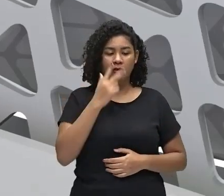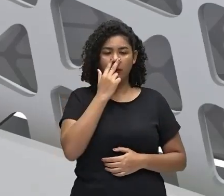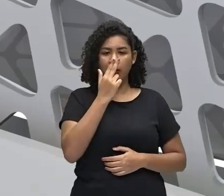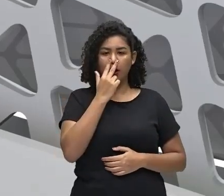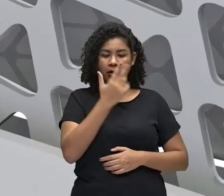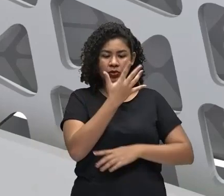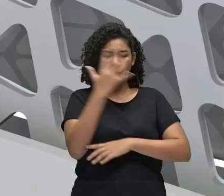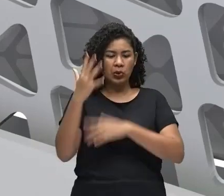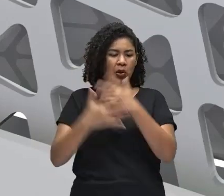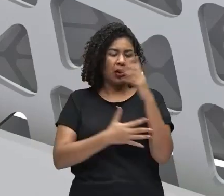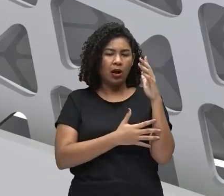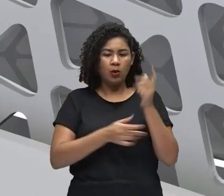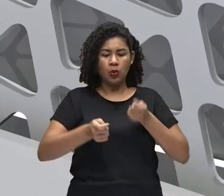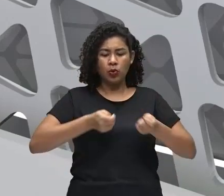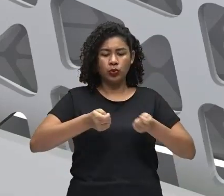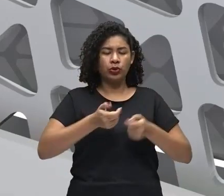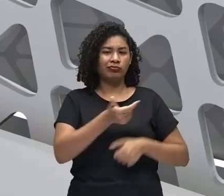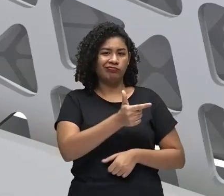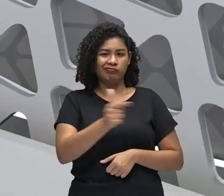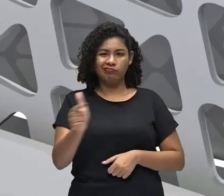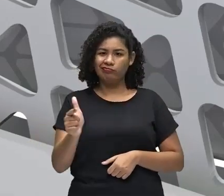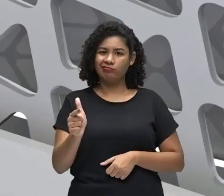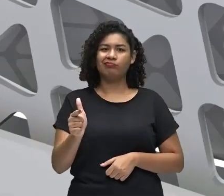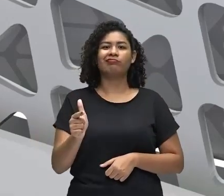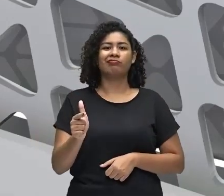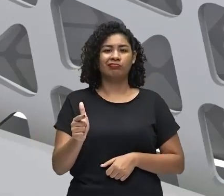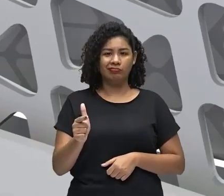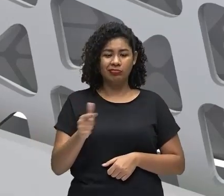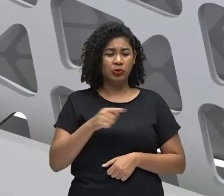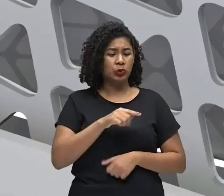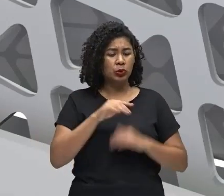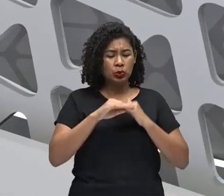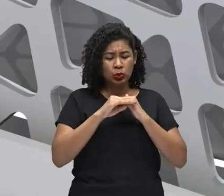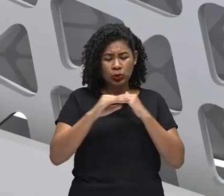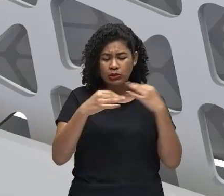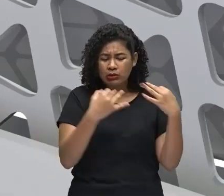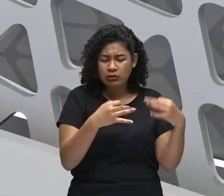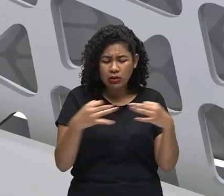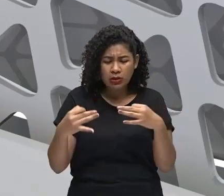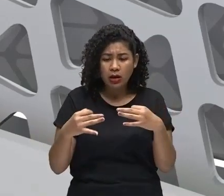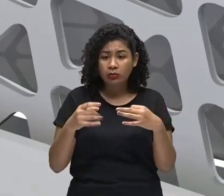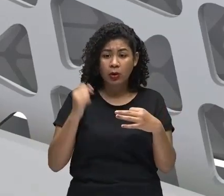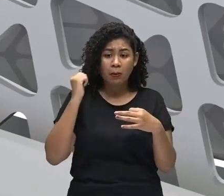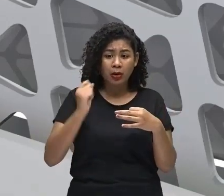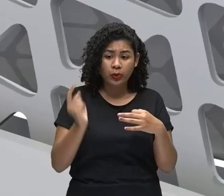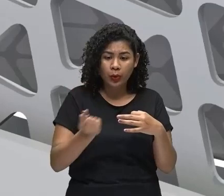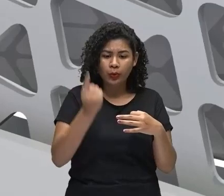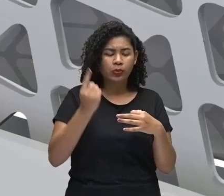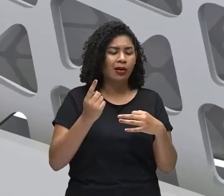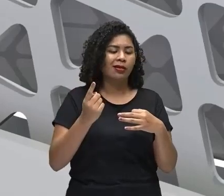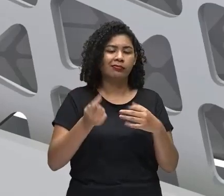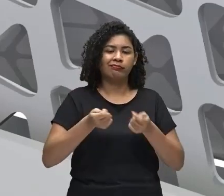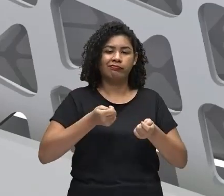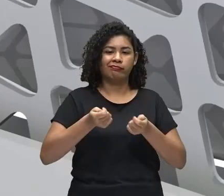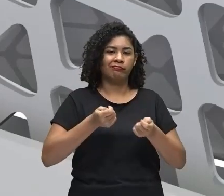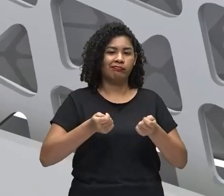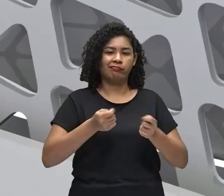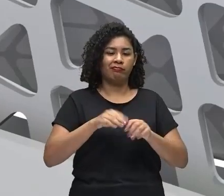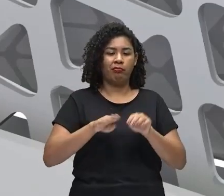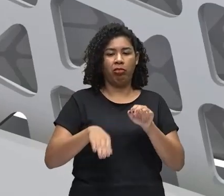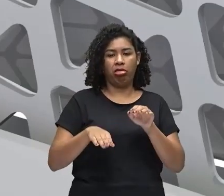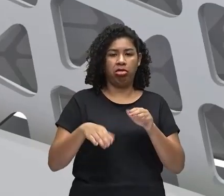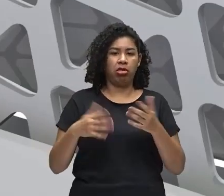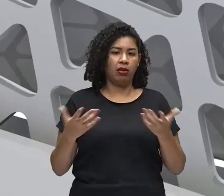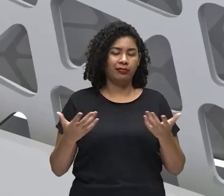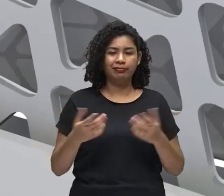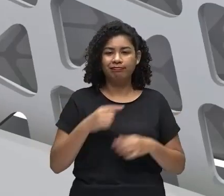ambiental. Você mexeu ali no que estava funcionando perfeitamente na natureza, tá? A gente vai ver aí uma outra imagem, trazendo um